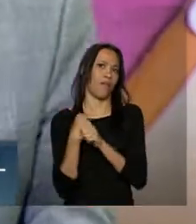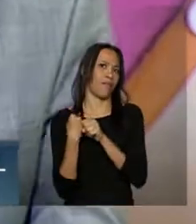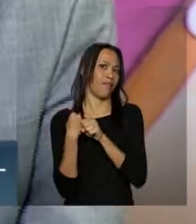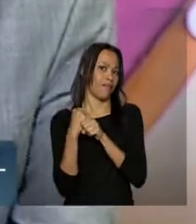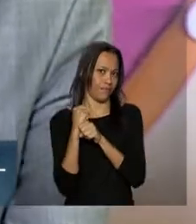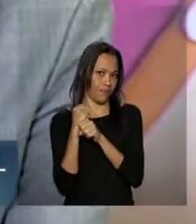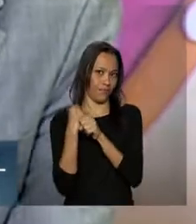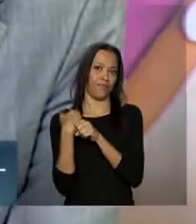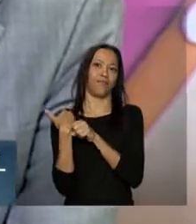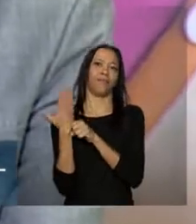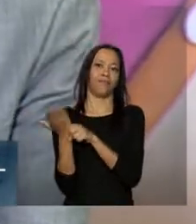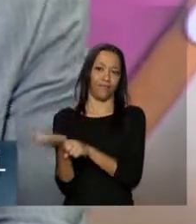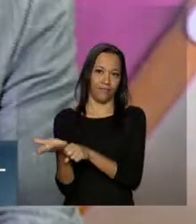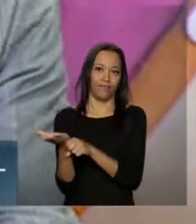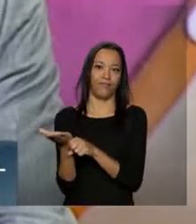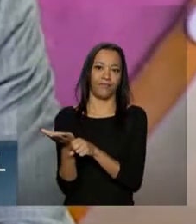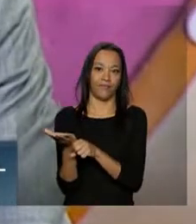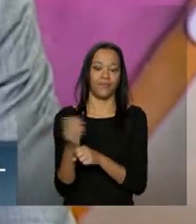né,